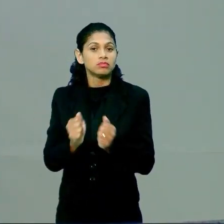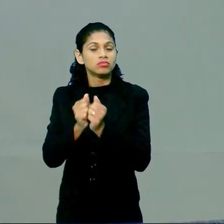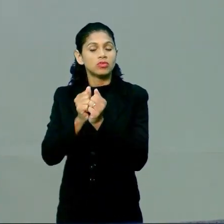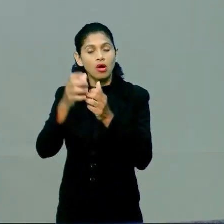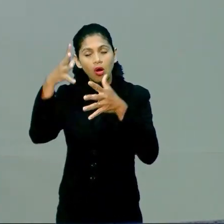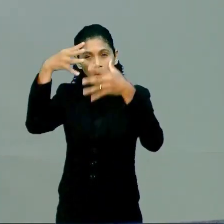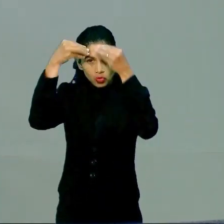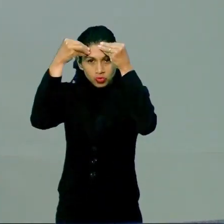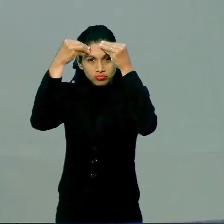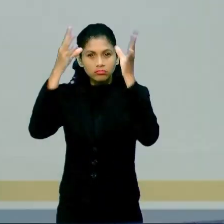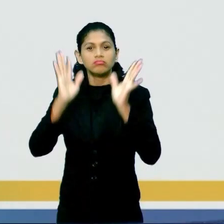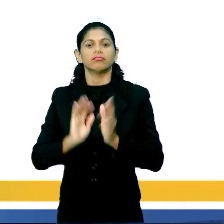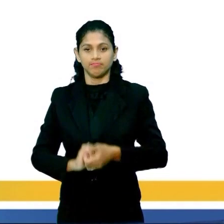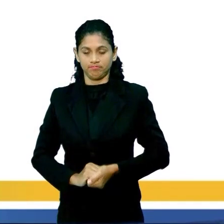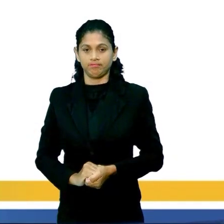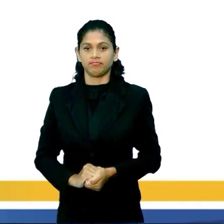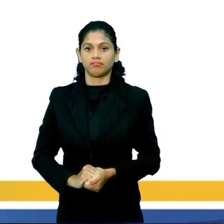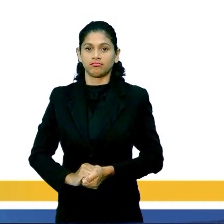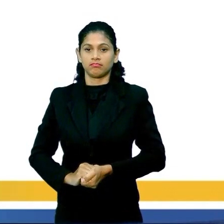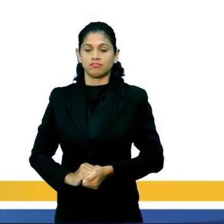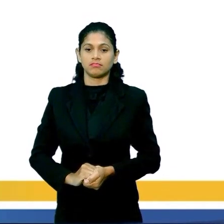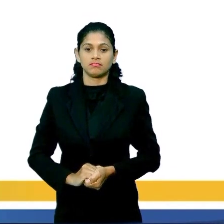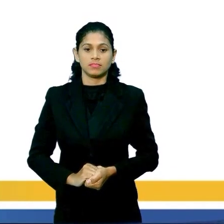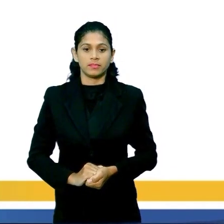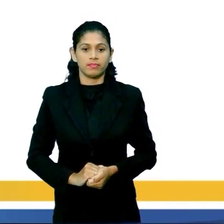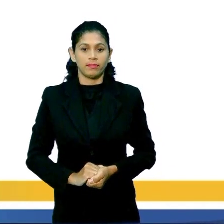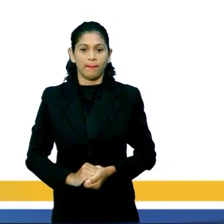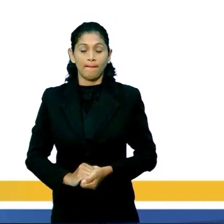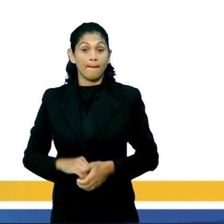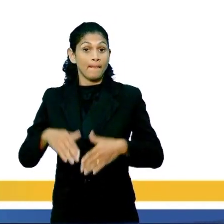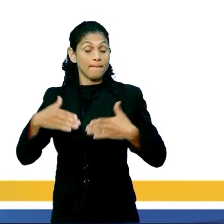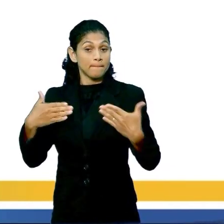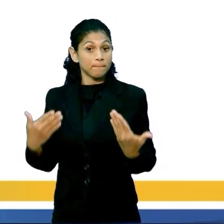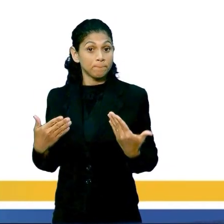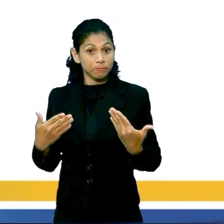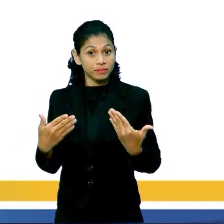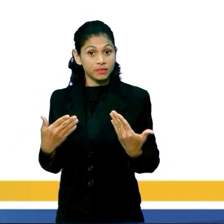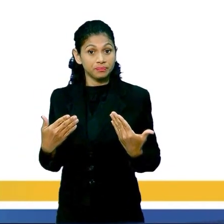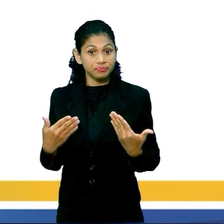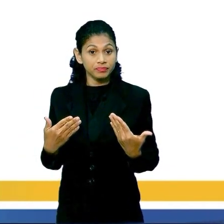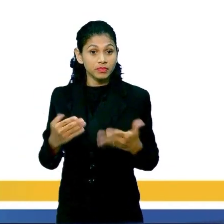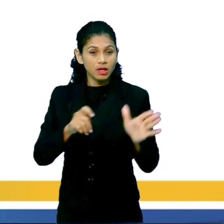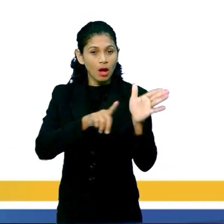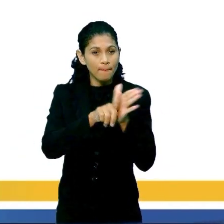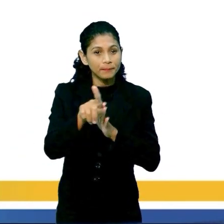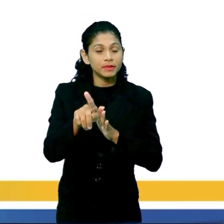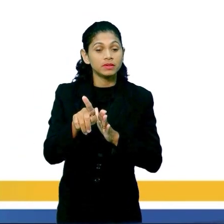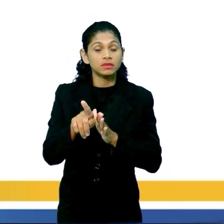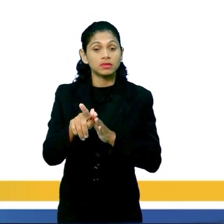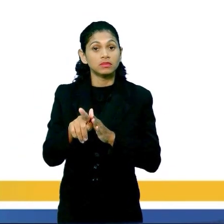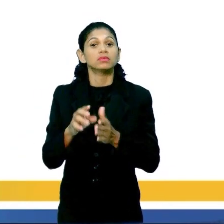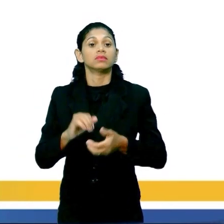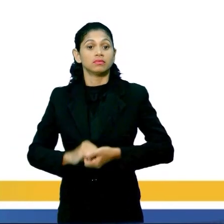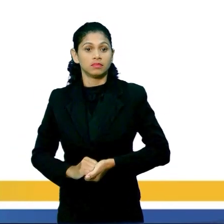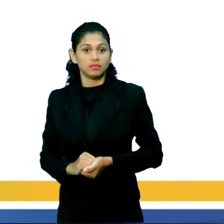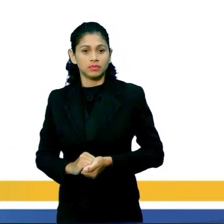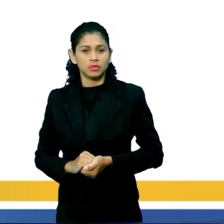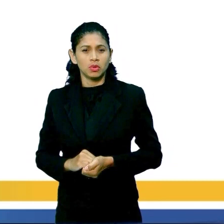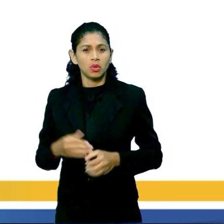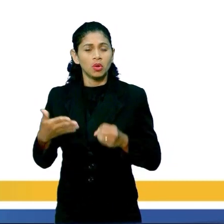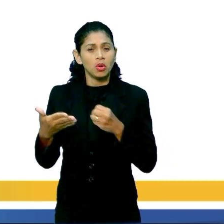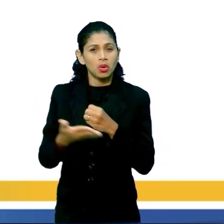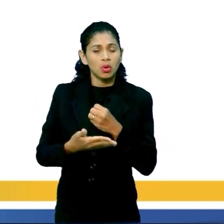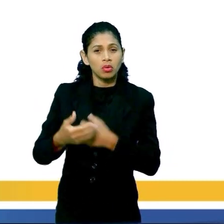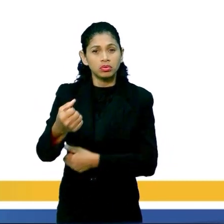consigo para prova tá então no enunciado galera Observe aí né olha Olha lá por meio de